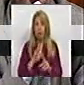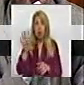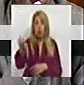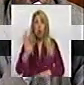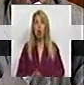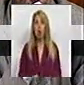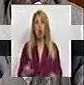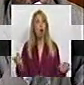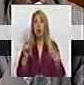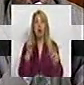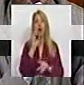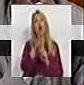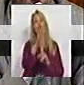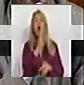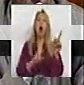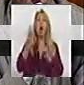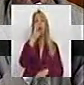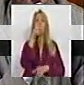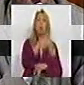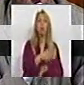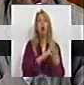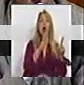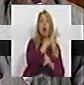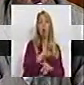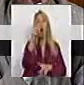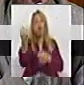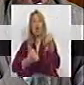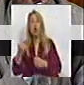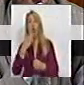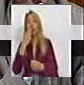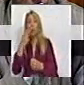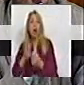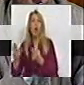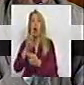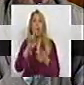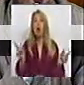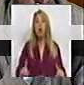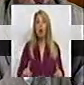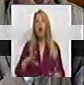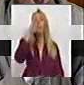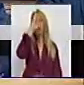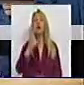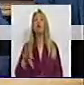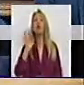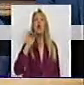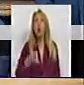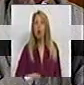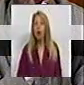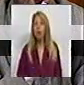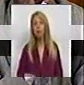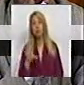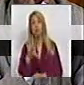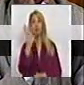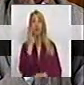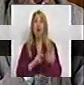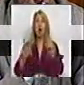petrolíferos, nem o imposto sobre veículos, nem o imposto sobre tabaco. Sabe o que é que escolheu? Não. Sabe o que é que escolheu? Escolheu